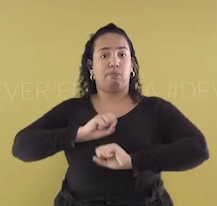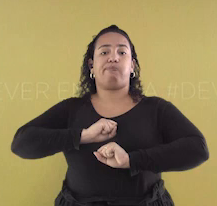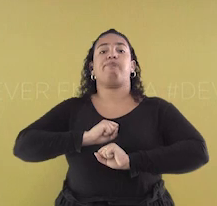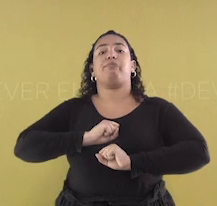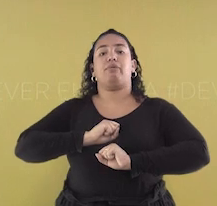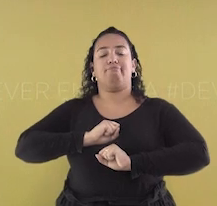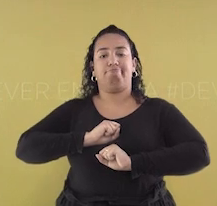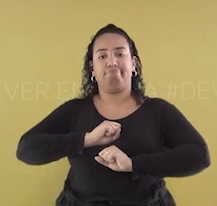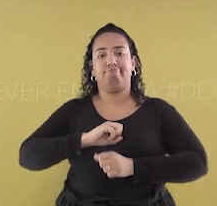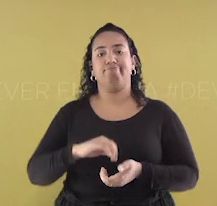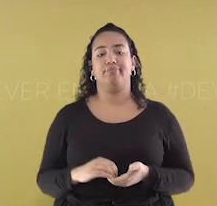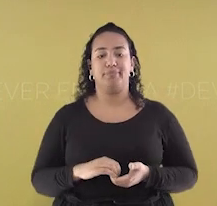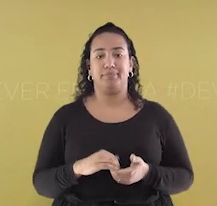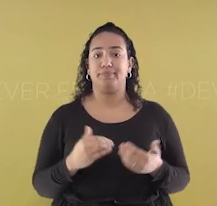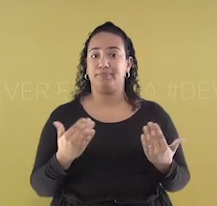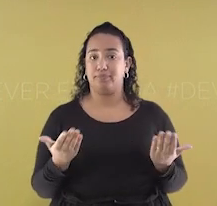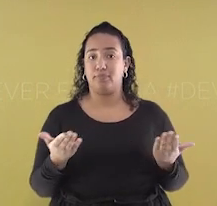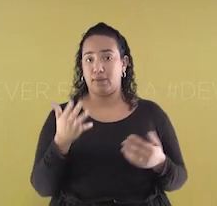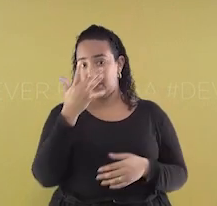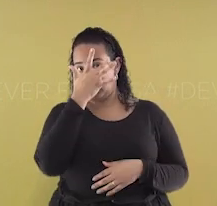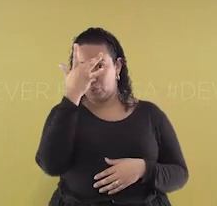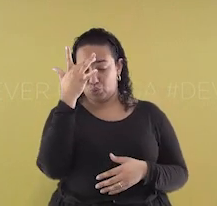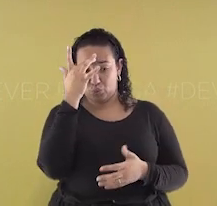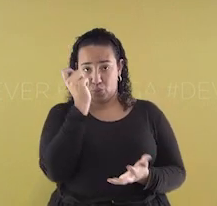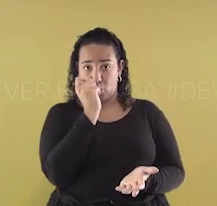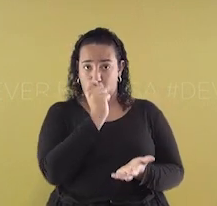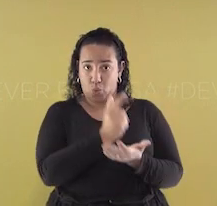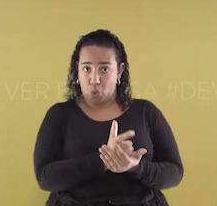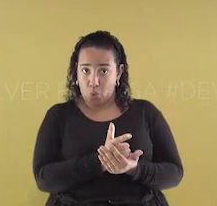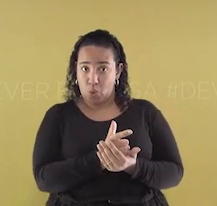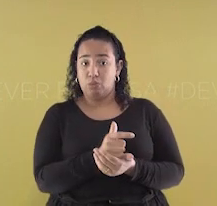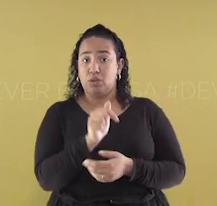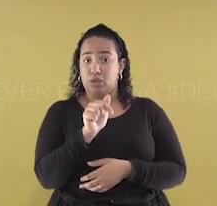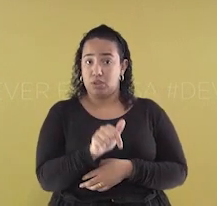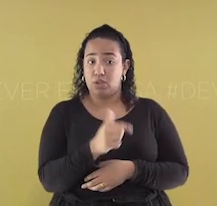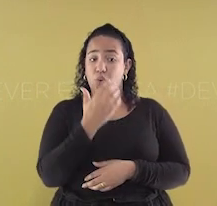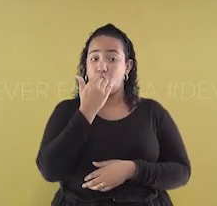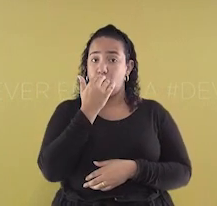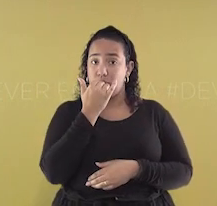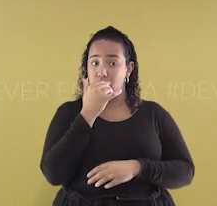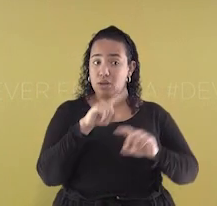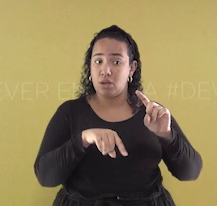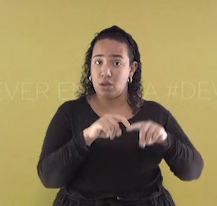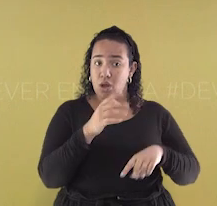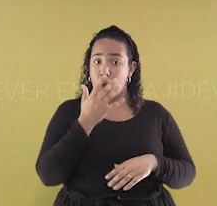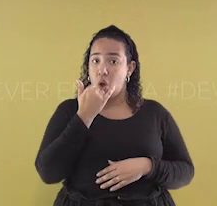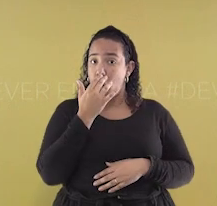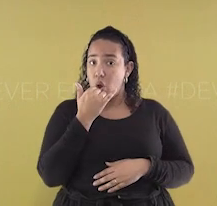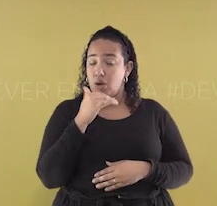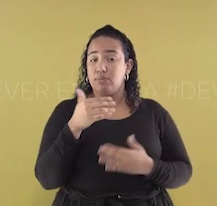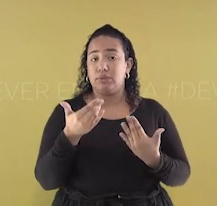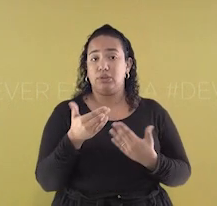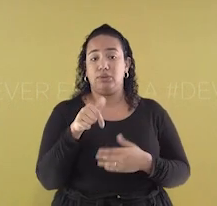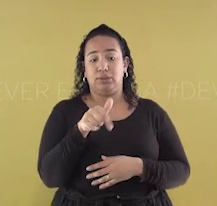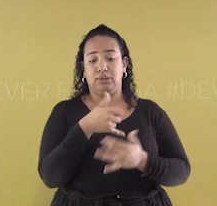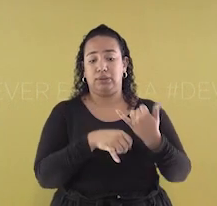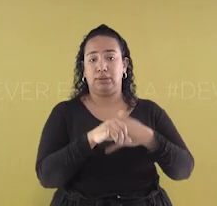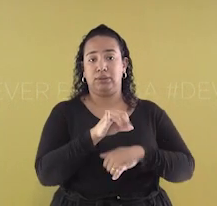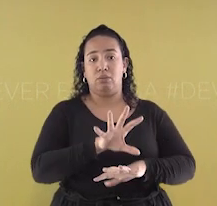contaminar trabalhando. Já a pessoa que compra, que consome, que come esse alimento,